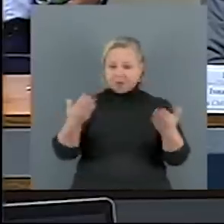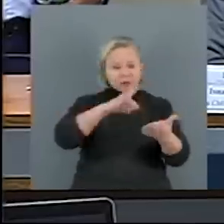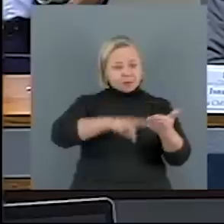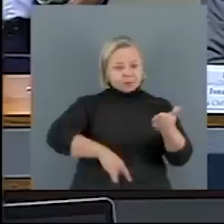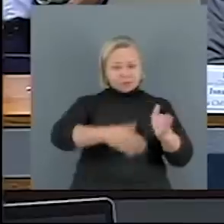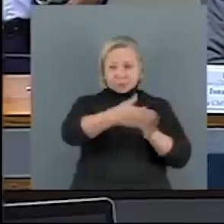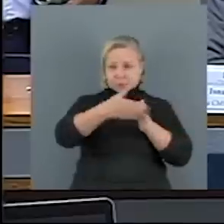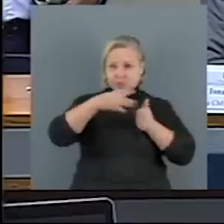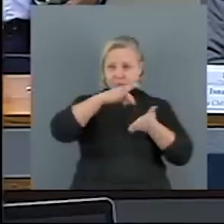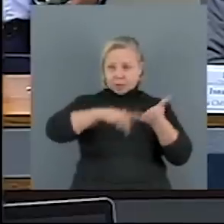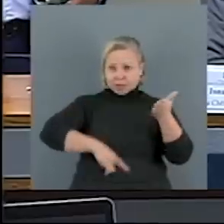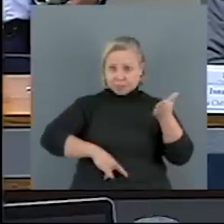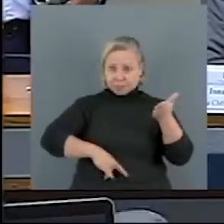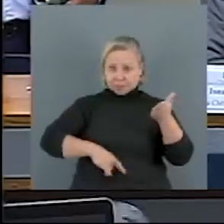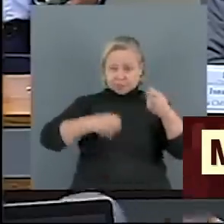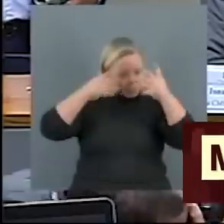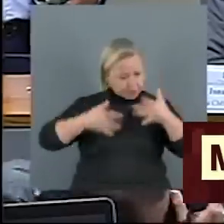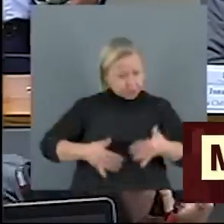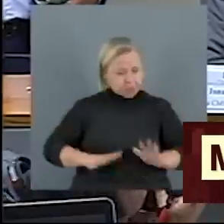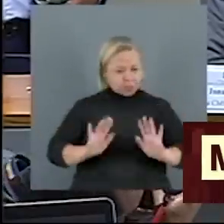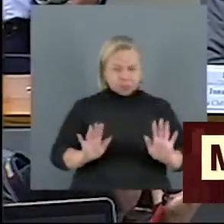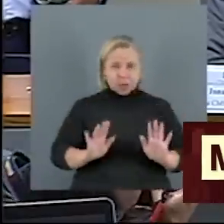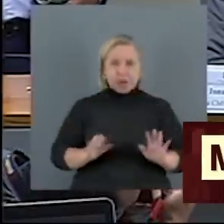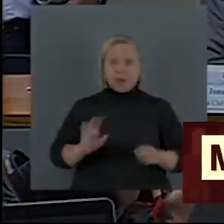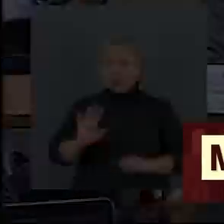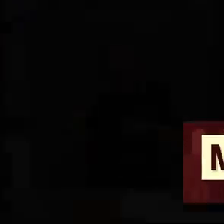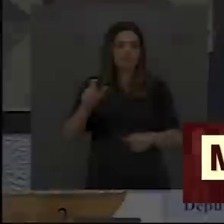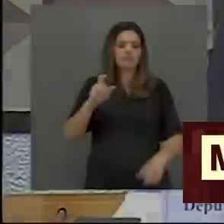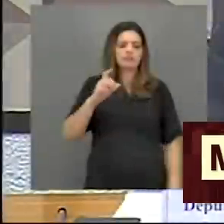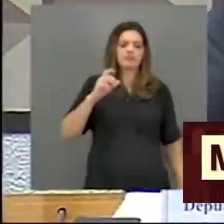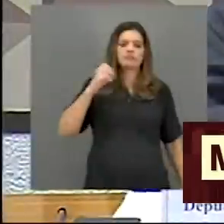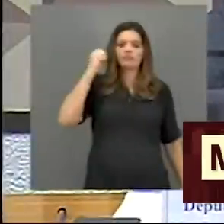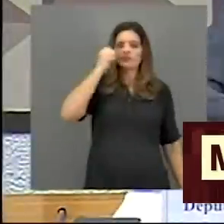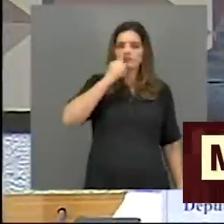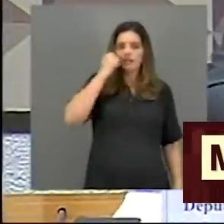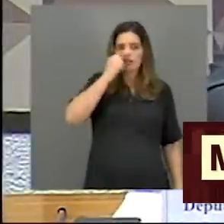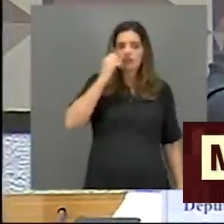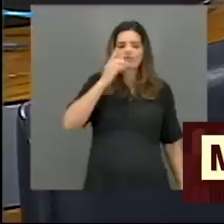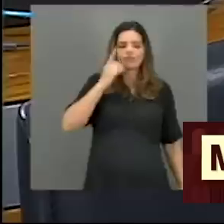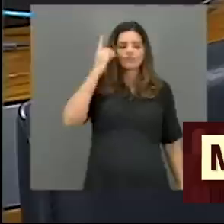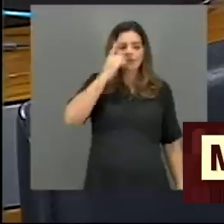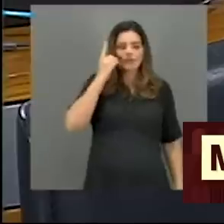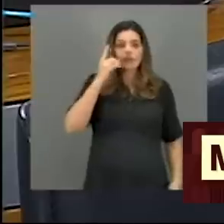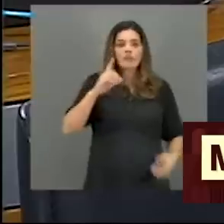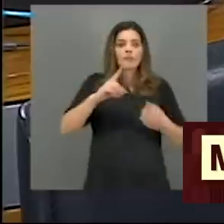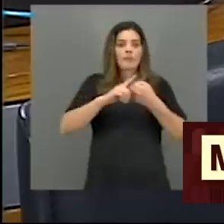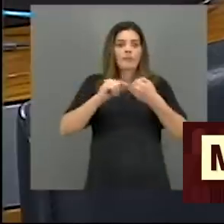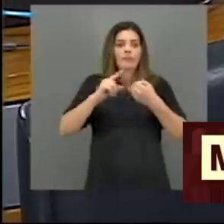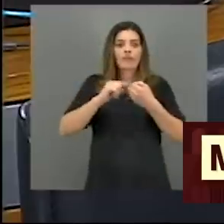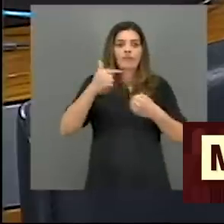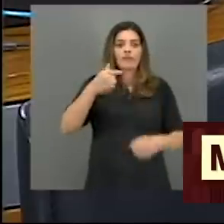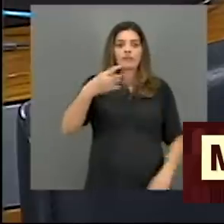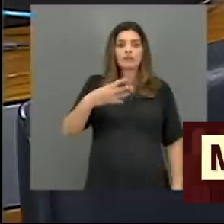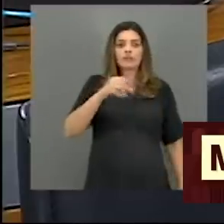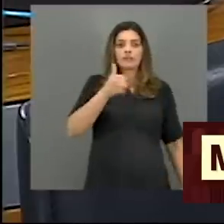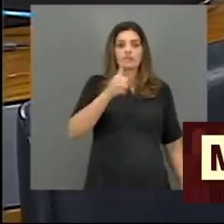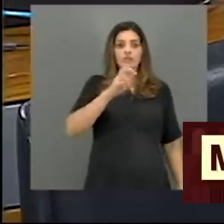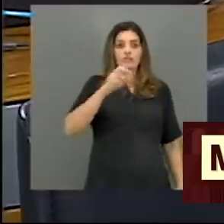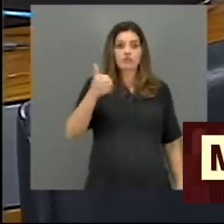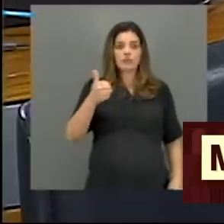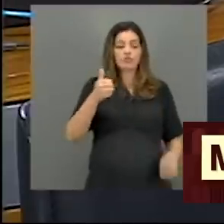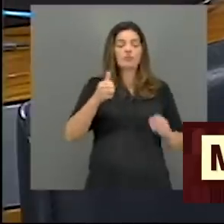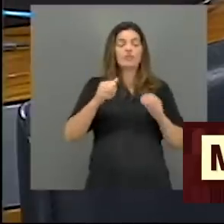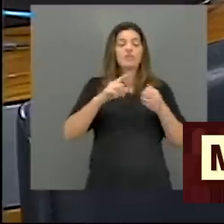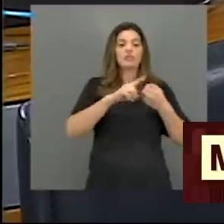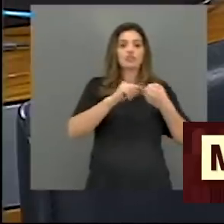plano de trabalho. Eu já expliquei isso aqui, já é matéria vencida, já está decidido pela presidência. Questão de ordem com base nos artigos 24, 151 do regimento comum, artigo